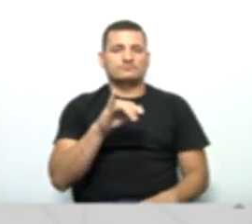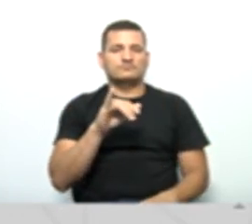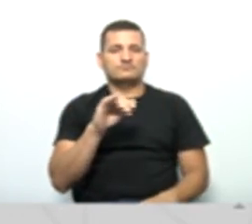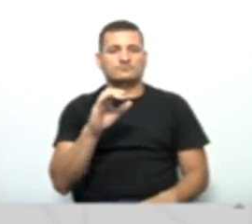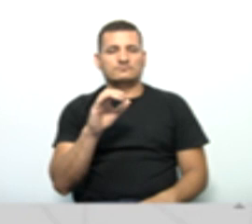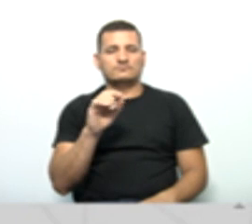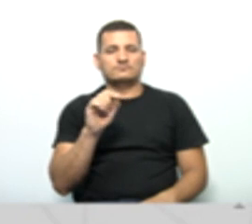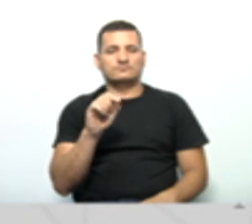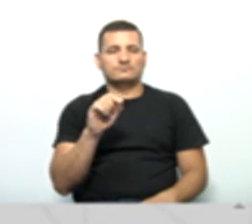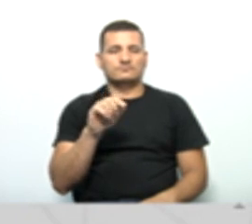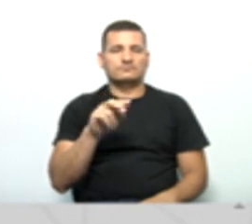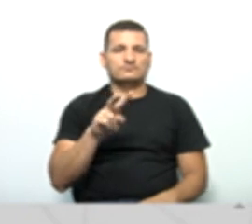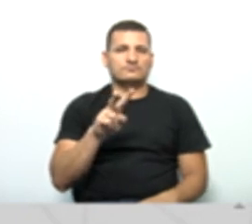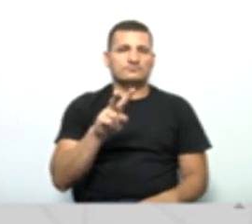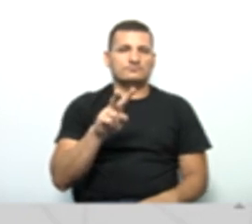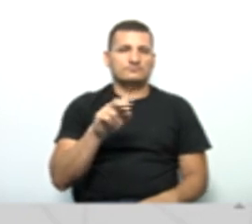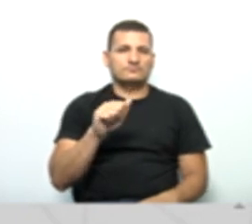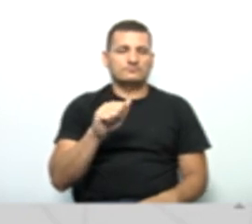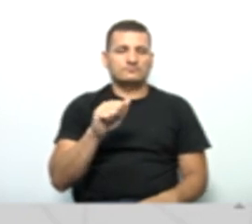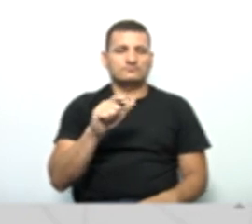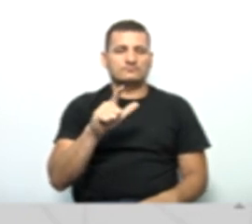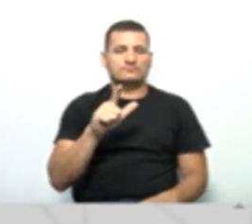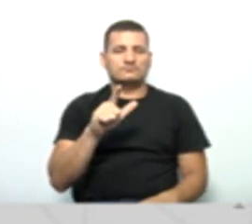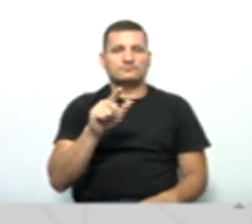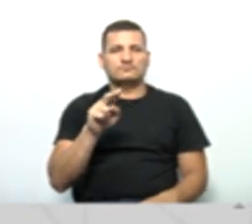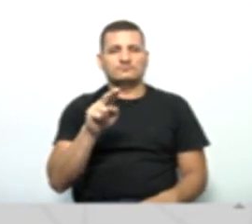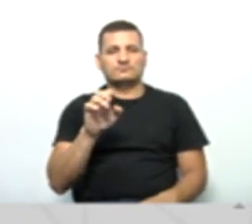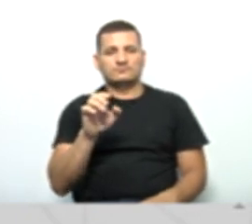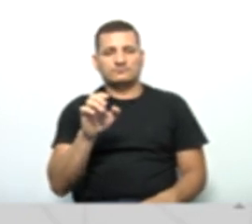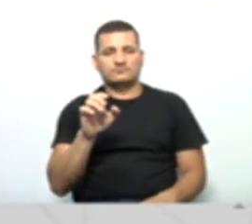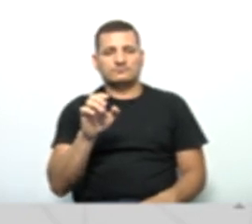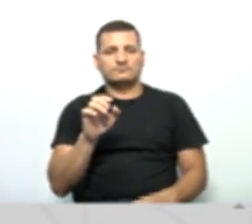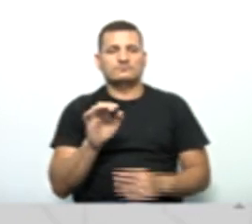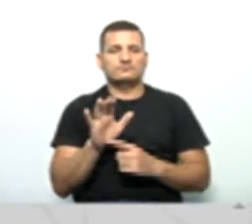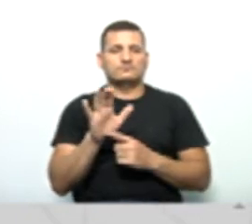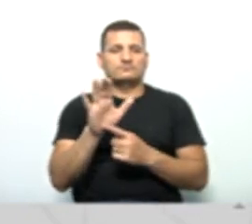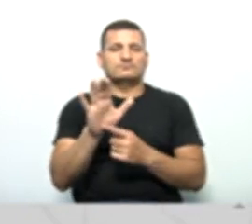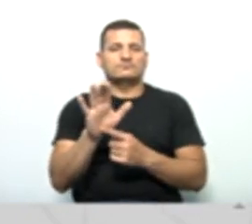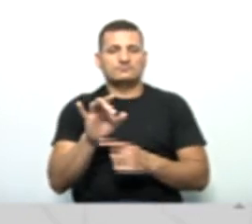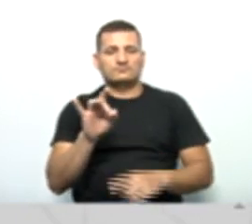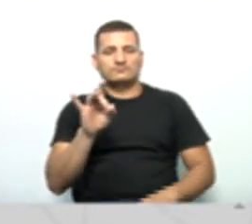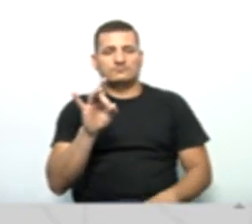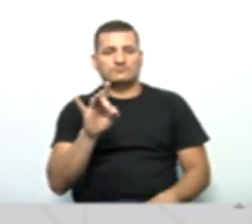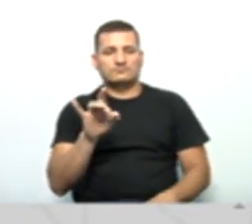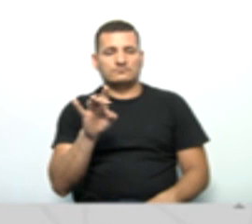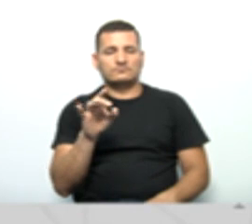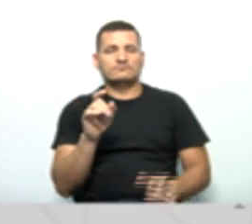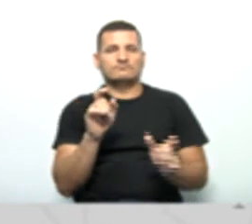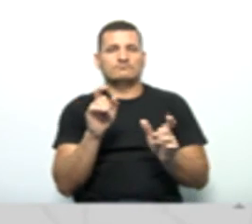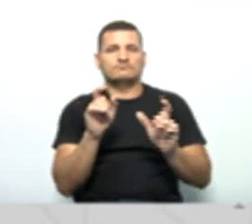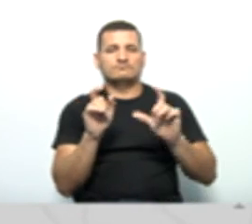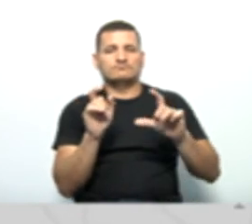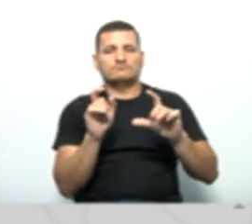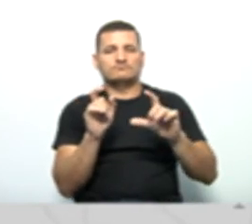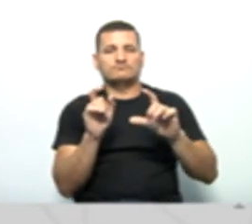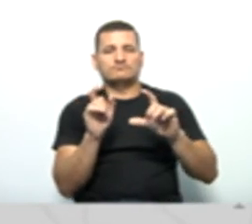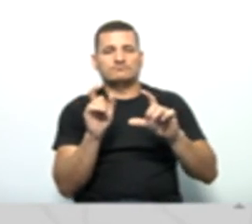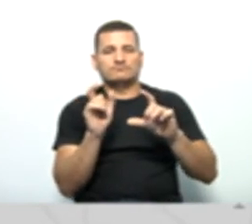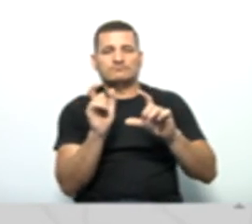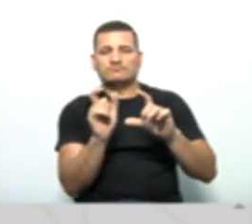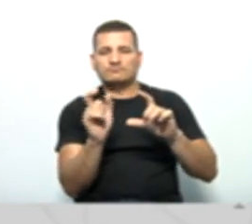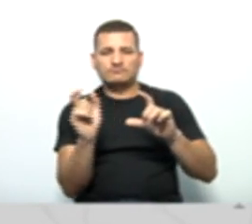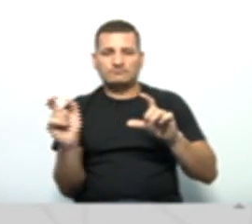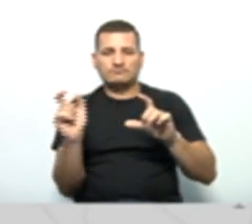value, ó, o que o value faz? Mostra somente os valores do dicionário. Então ele mostra somente